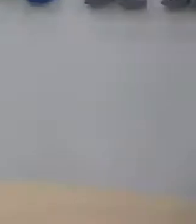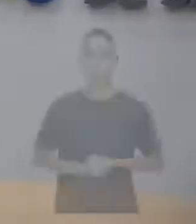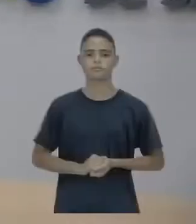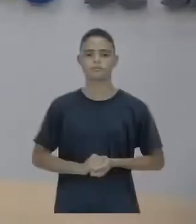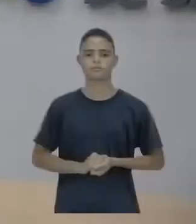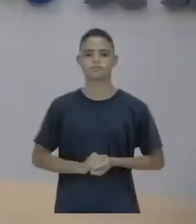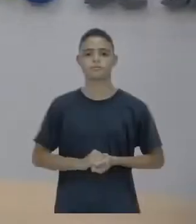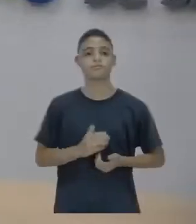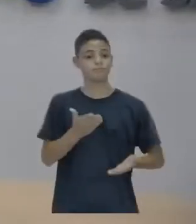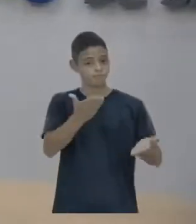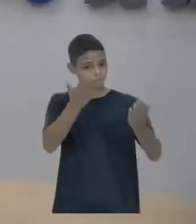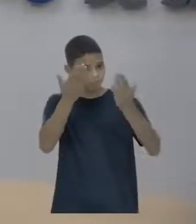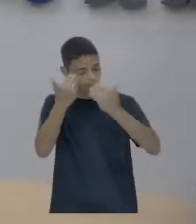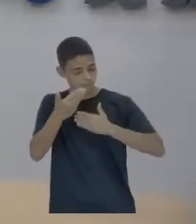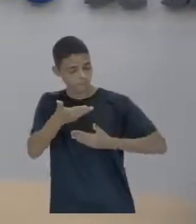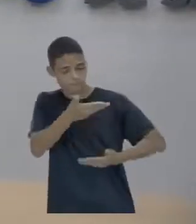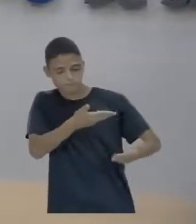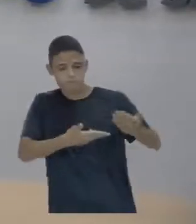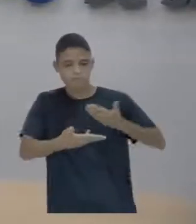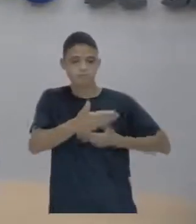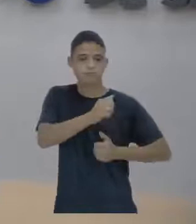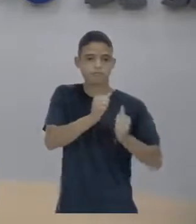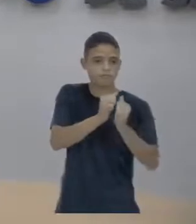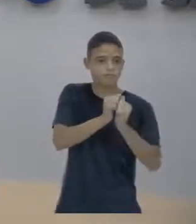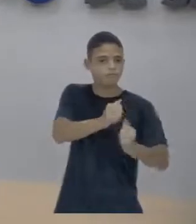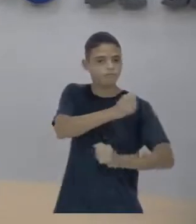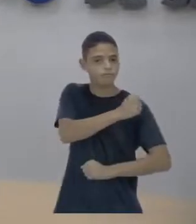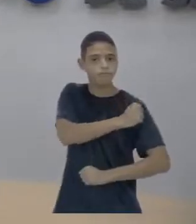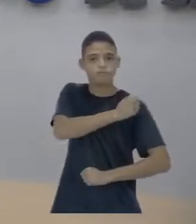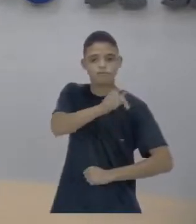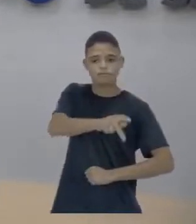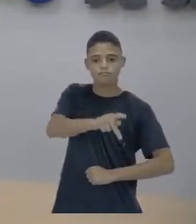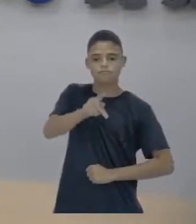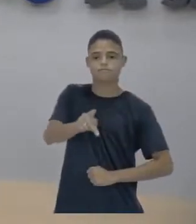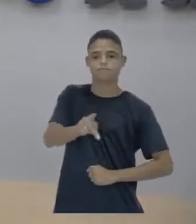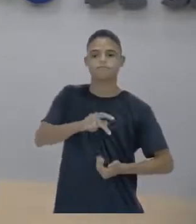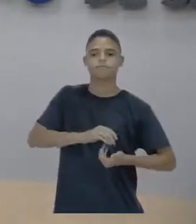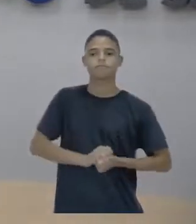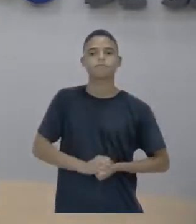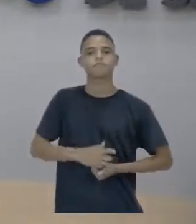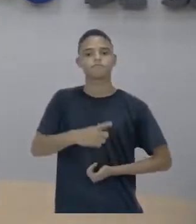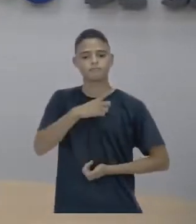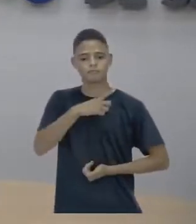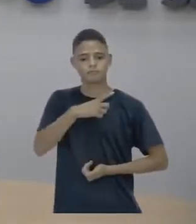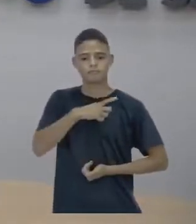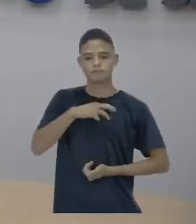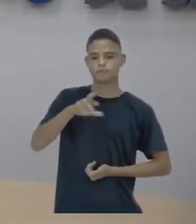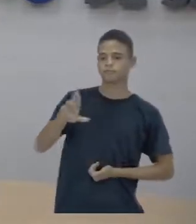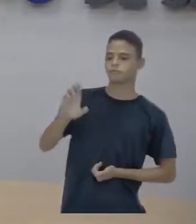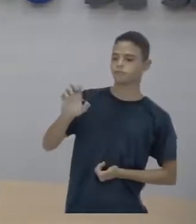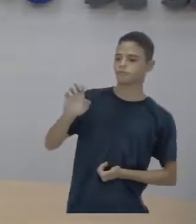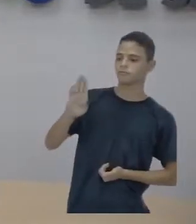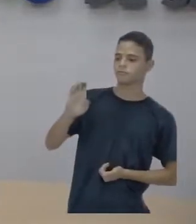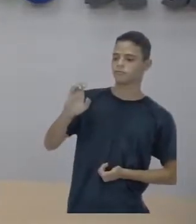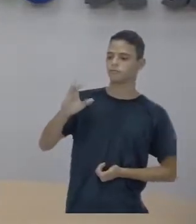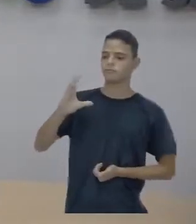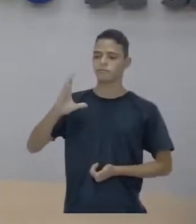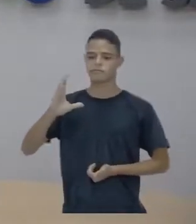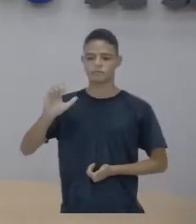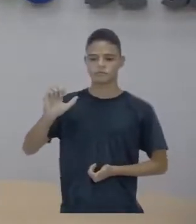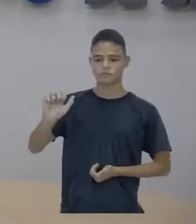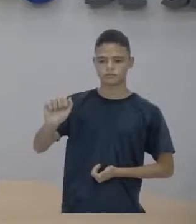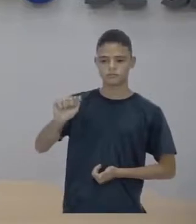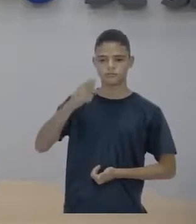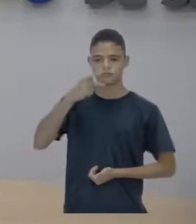Então, vamos às interações aí dos nossos alunos, professores. A gente tem aqui a Rebeca falando que o tema